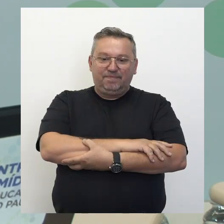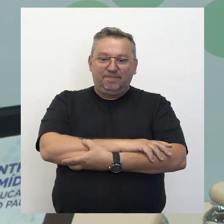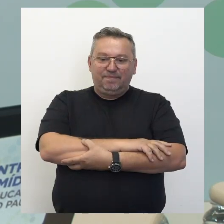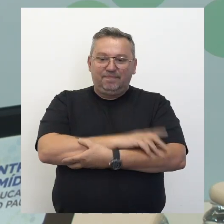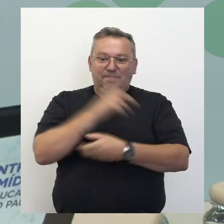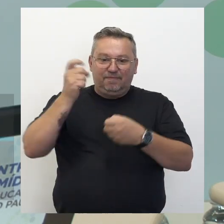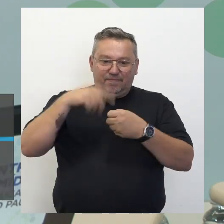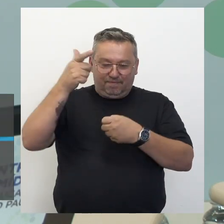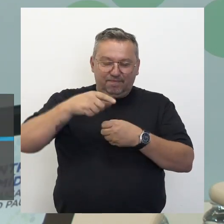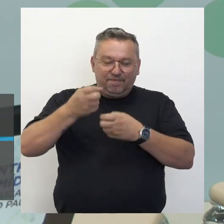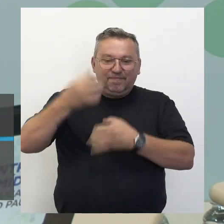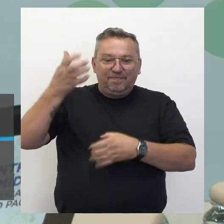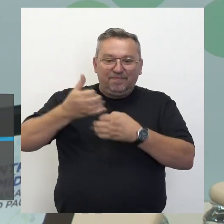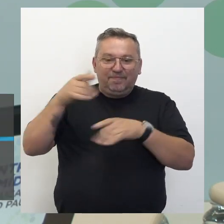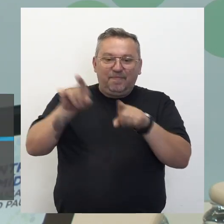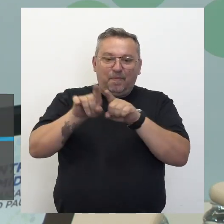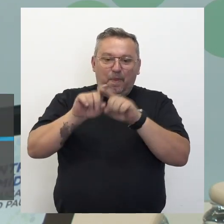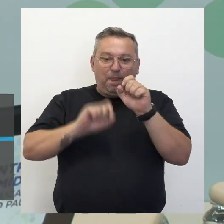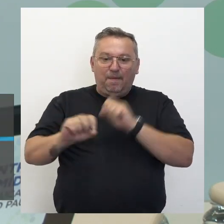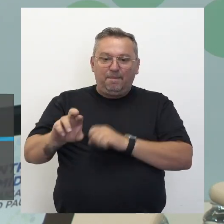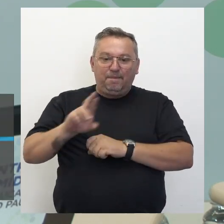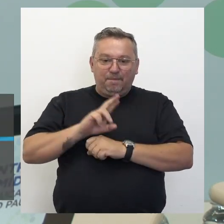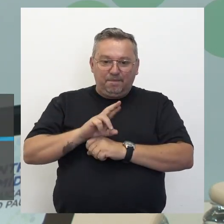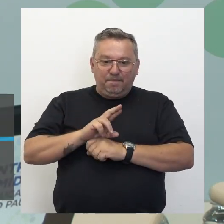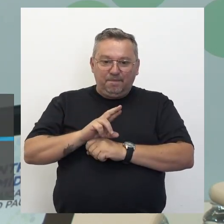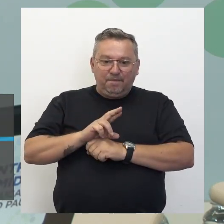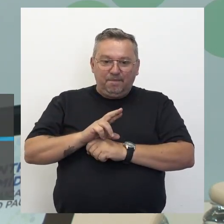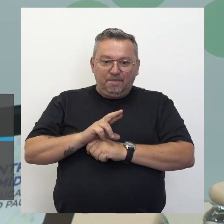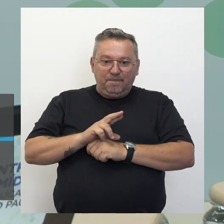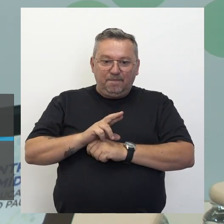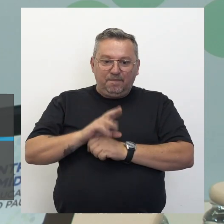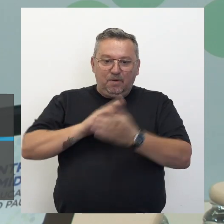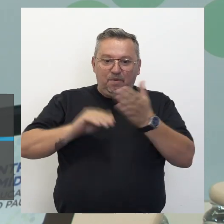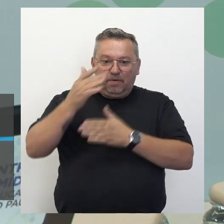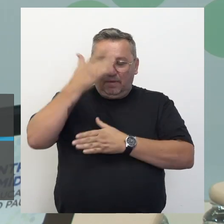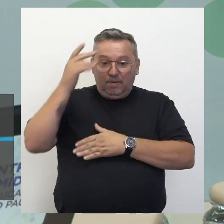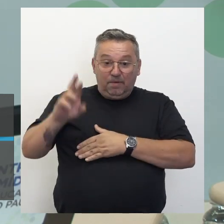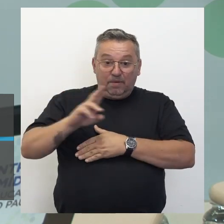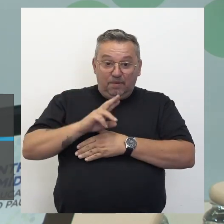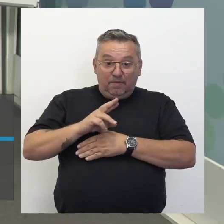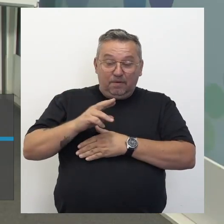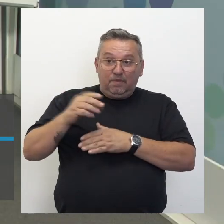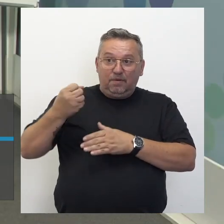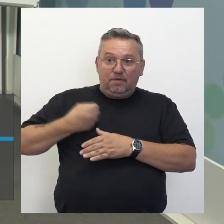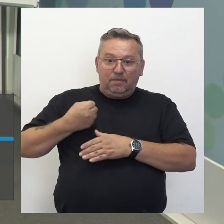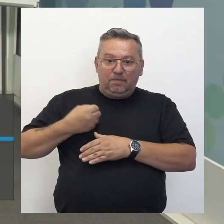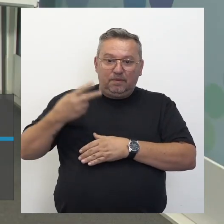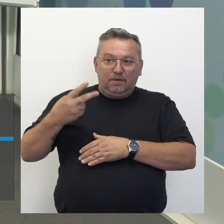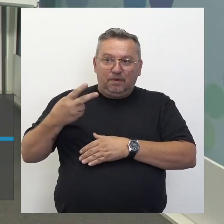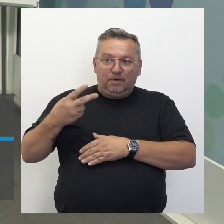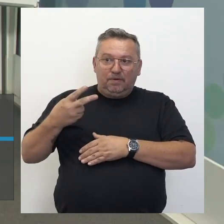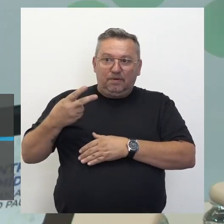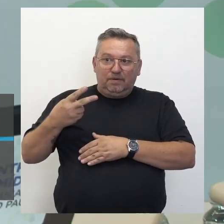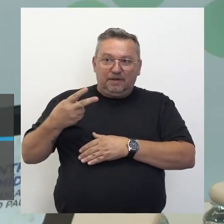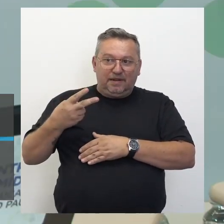Voltando de mais um chat. O pessoal aqui respondeu, Simone. Todo mundo respondeu item 2.